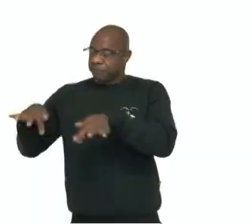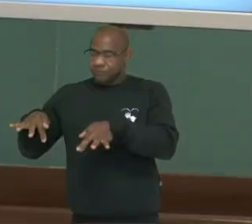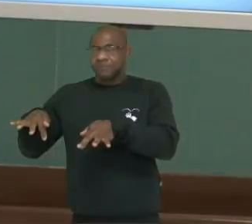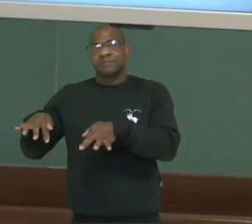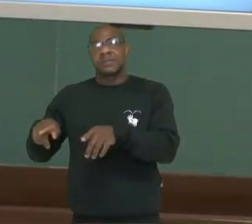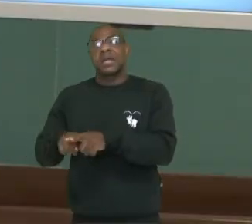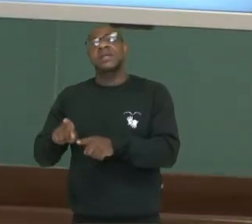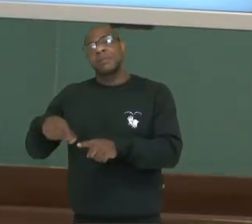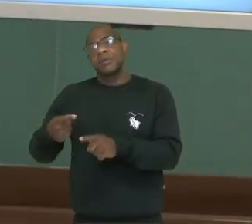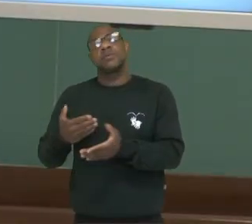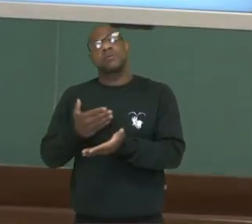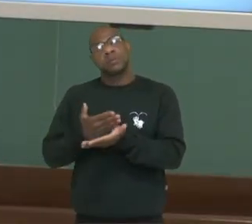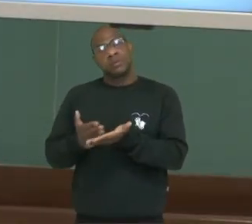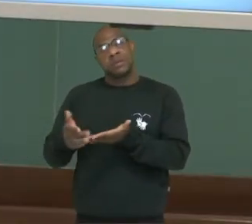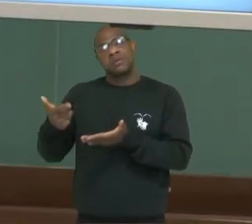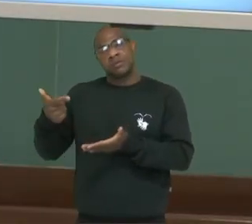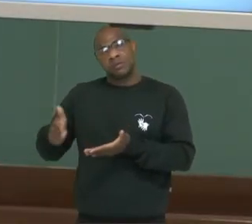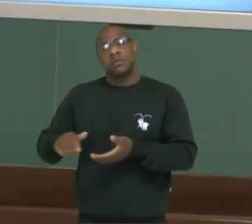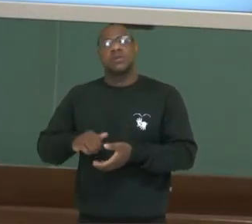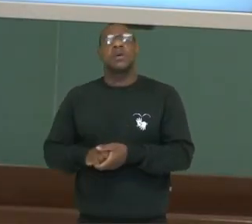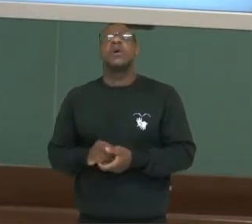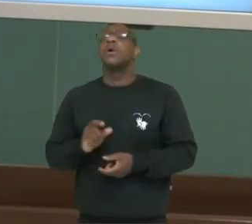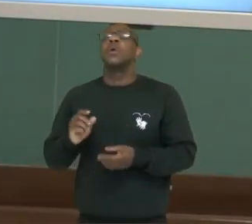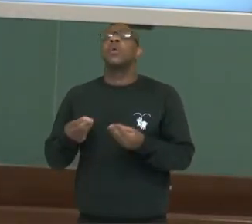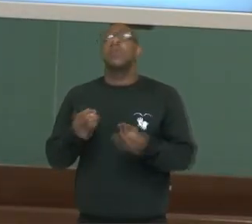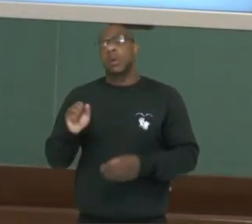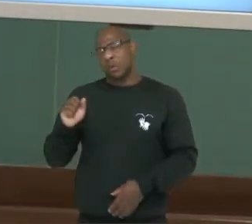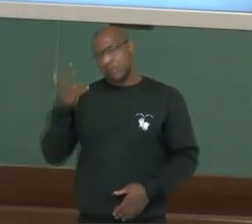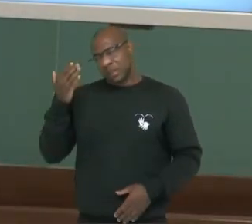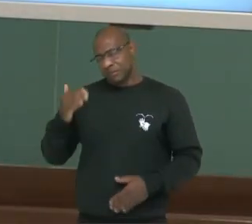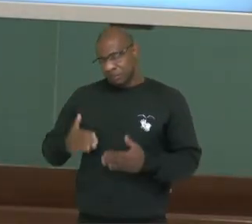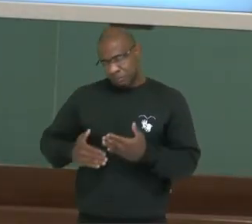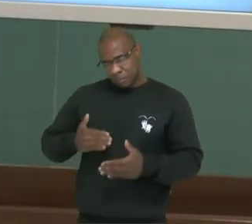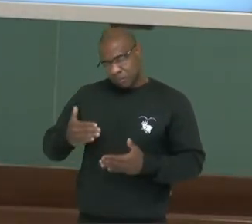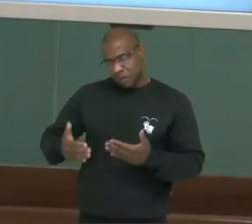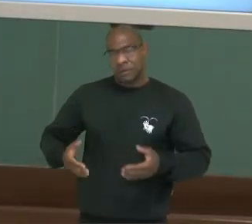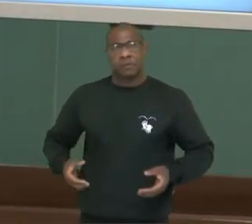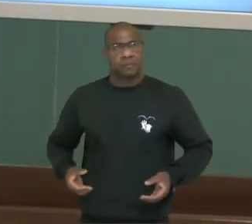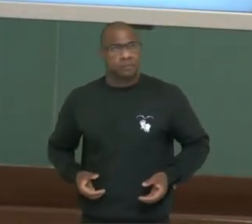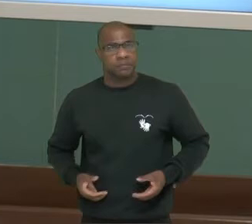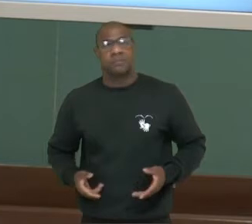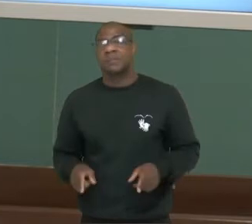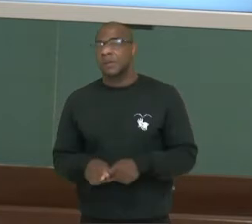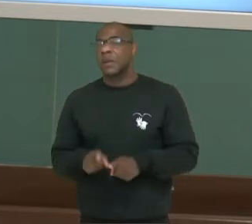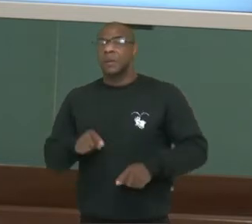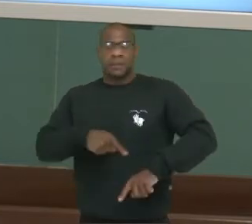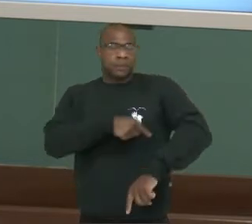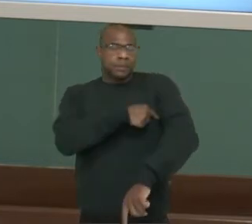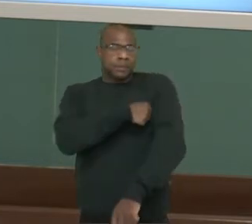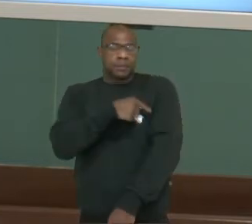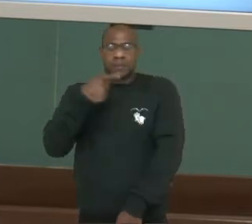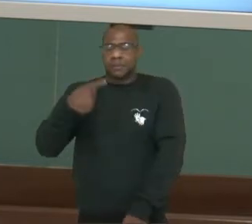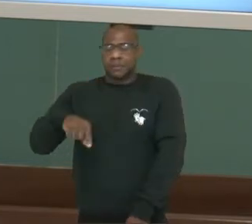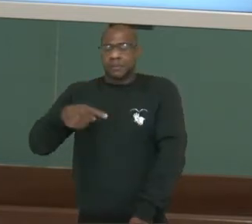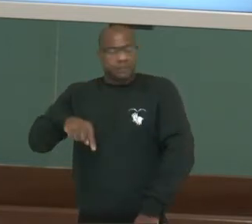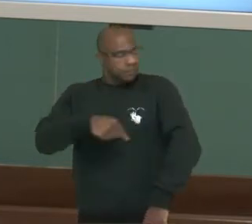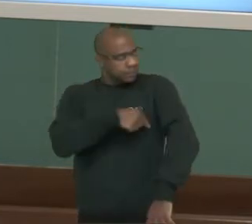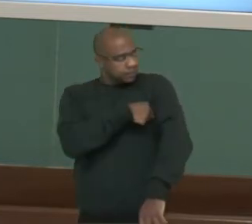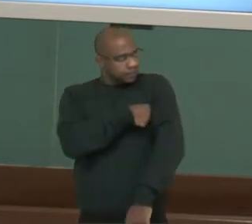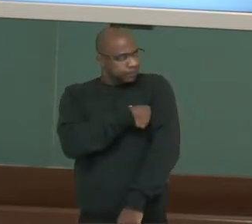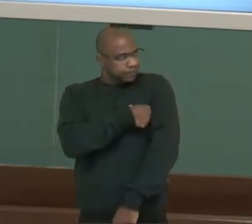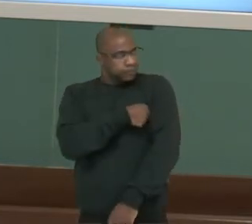ciclo novamente. O que acontece nesse processo? Ocorre um aumento da temperatura corporal, né, logo depois